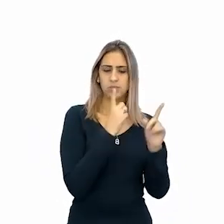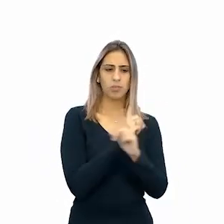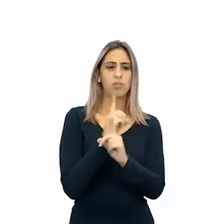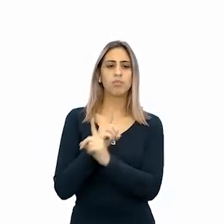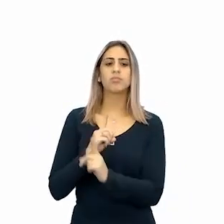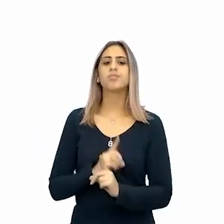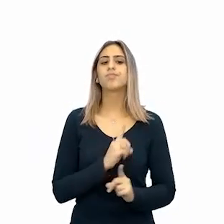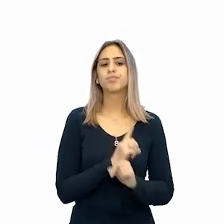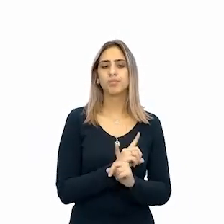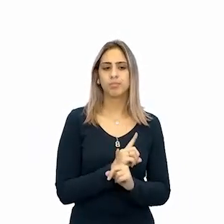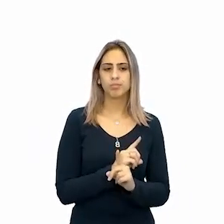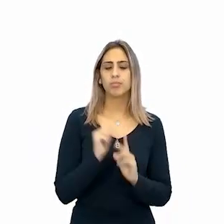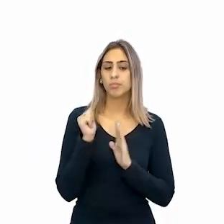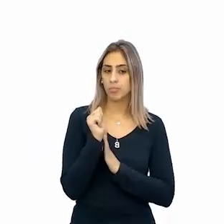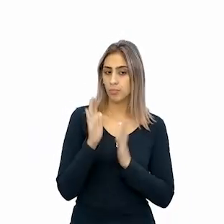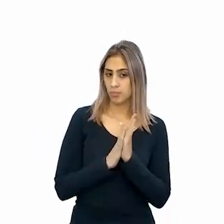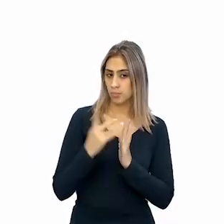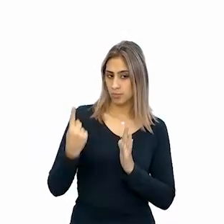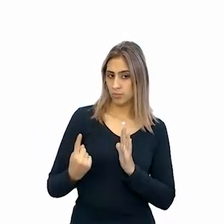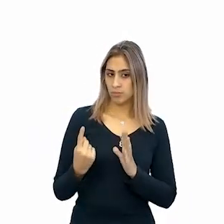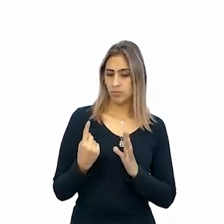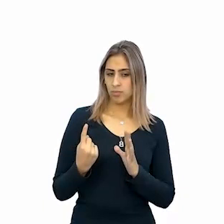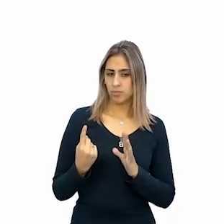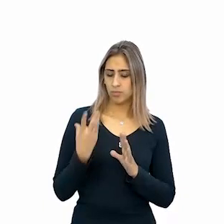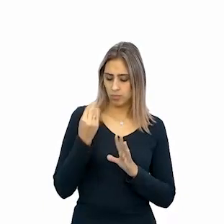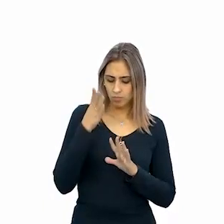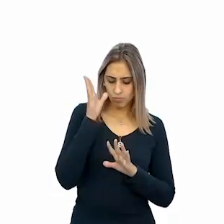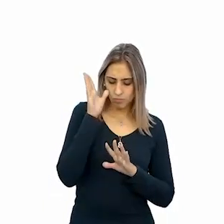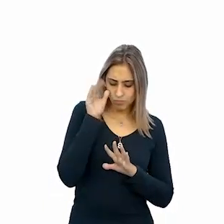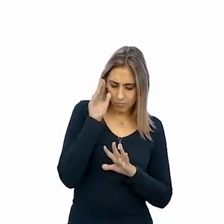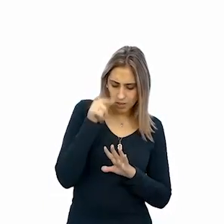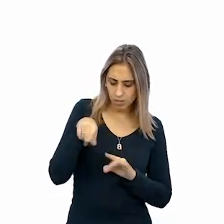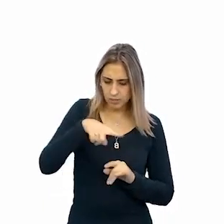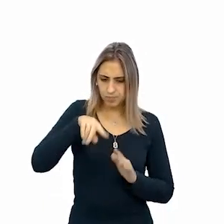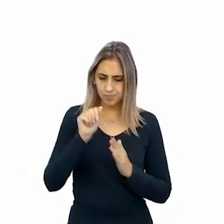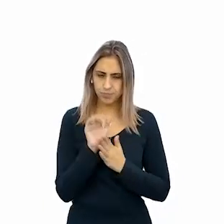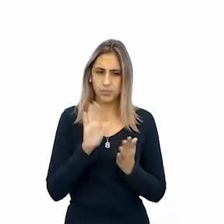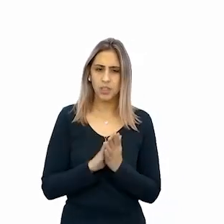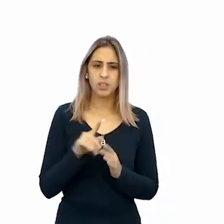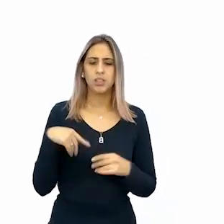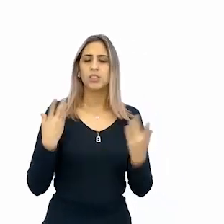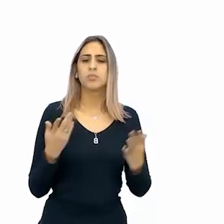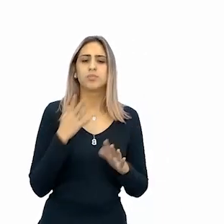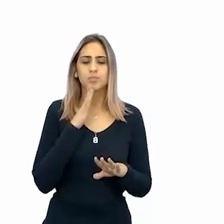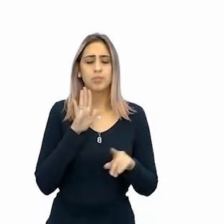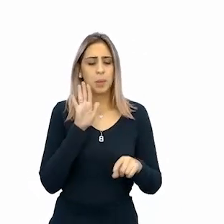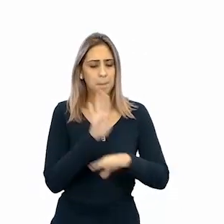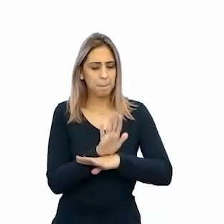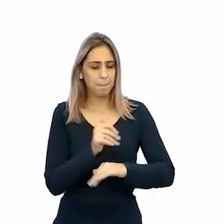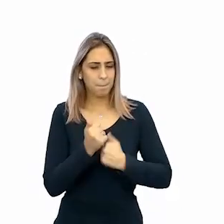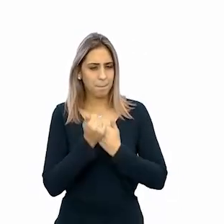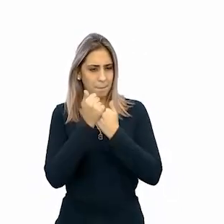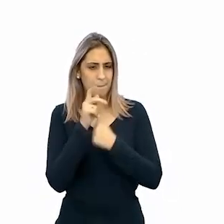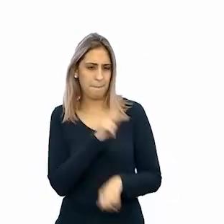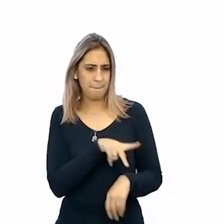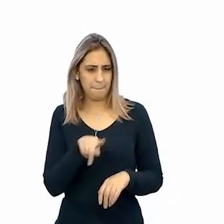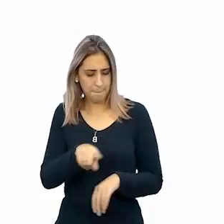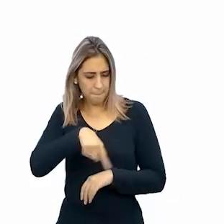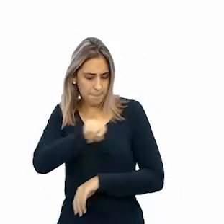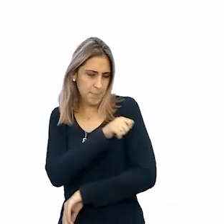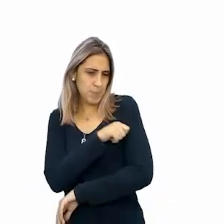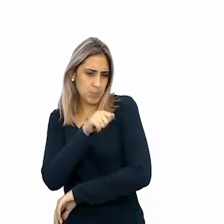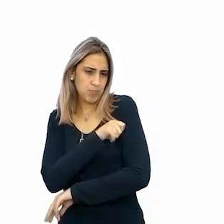descobertas. Na atividade 1, muito interessante nessa atividade, é que com o apoio do professor, os